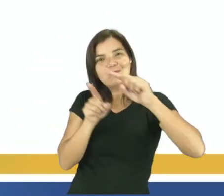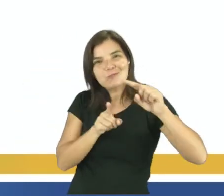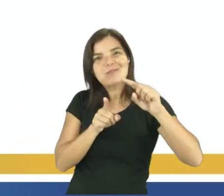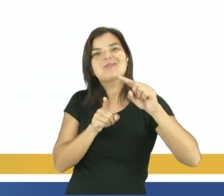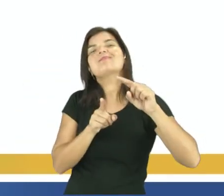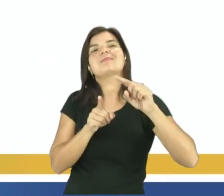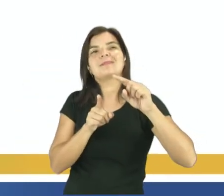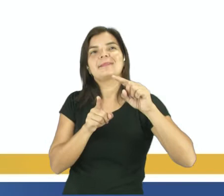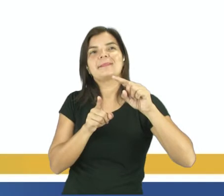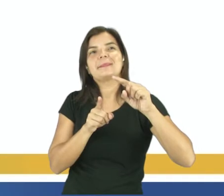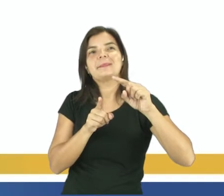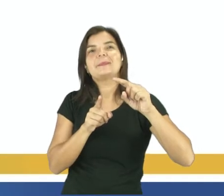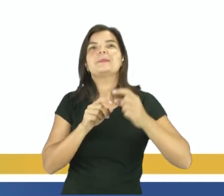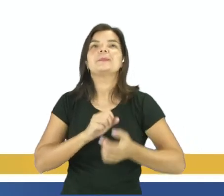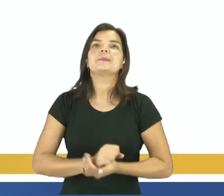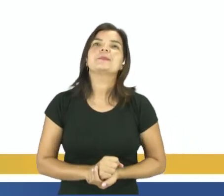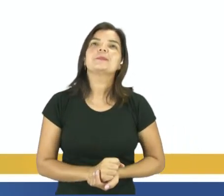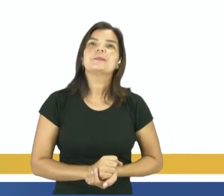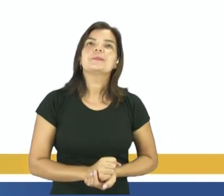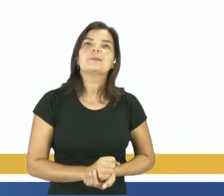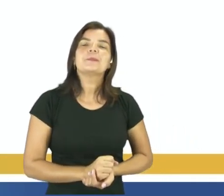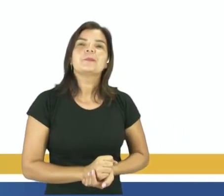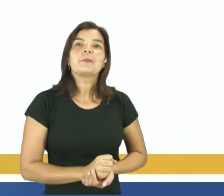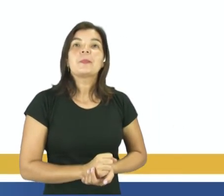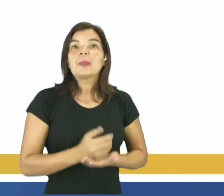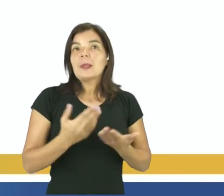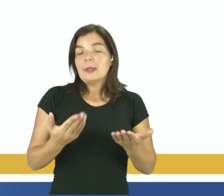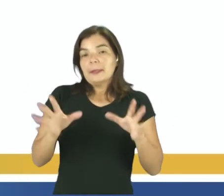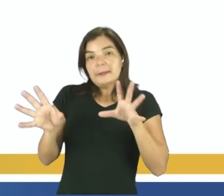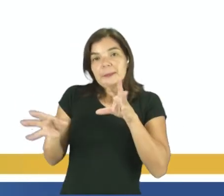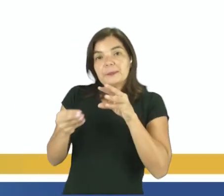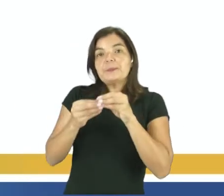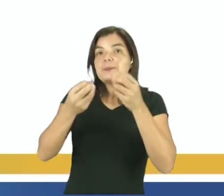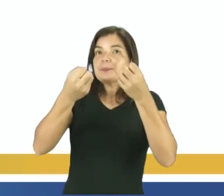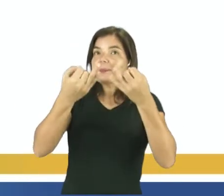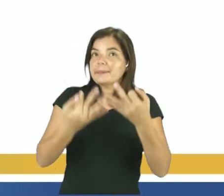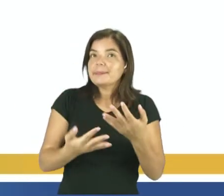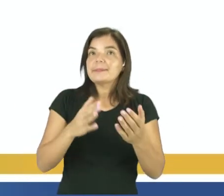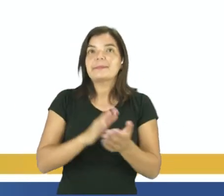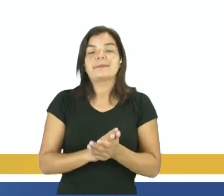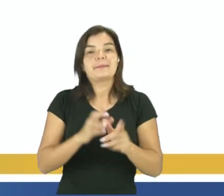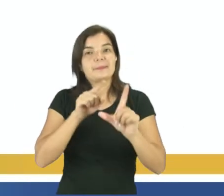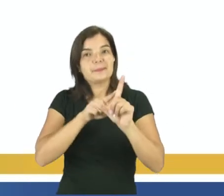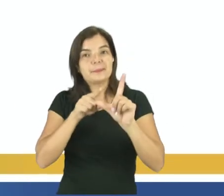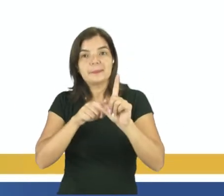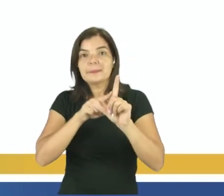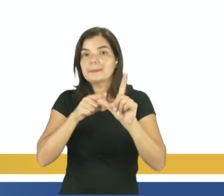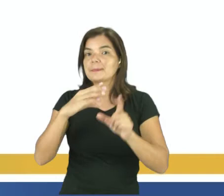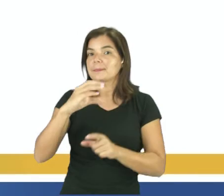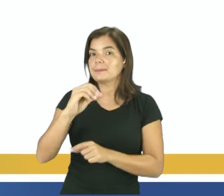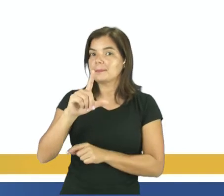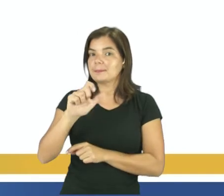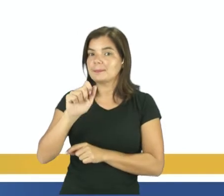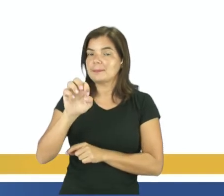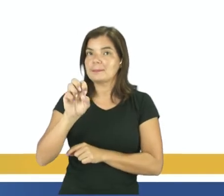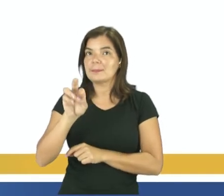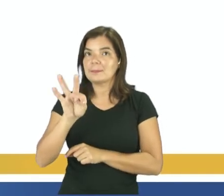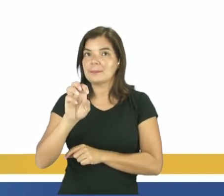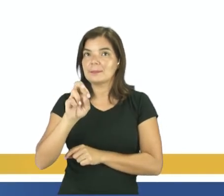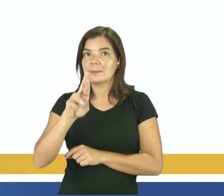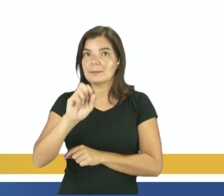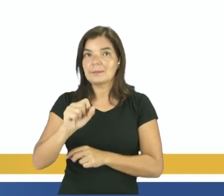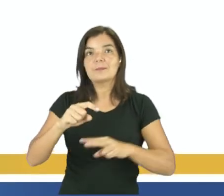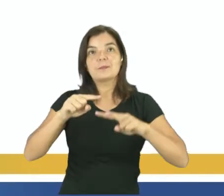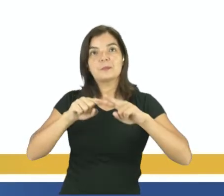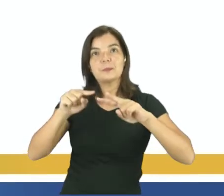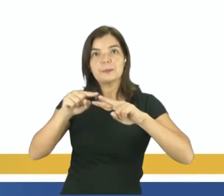da transversal. Certinho? Então aqui resume o que eu falei. Chamamos de ângulos colaterais os pares de